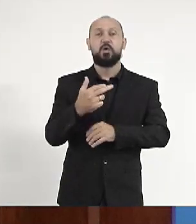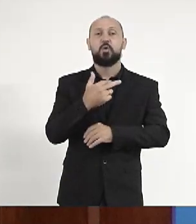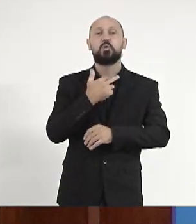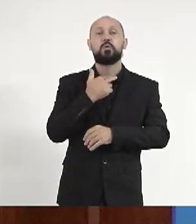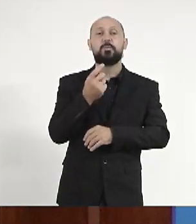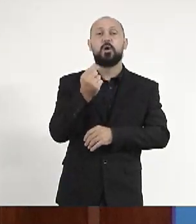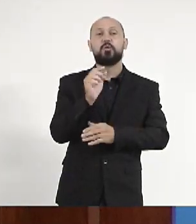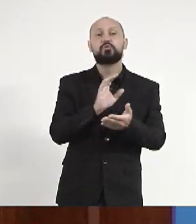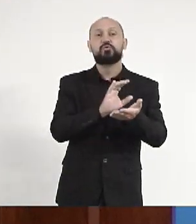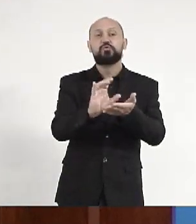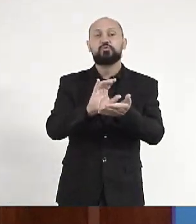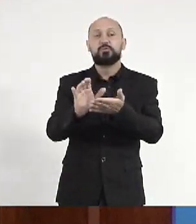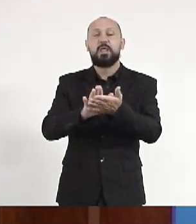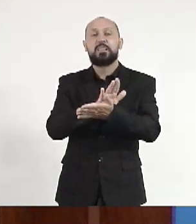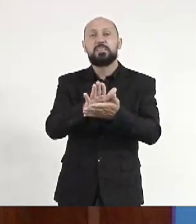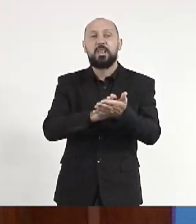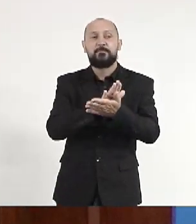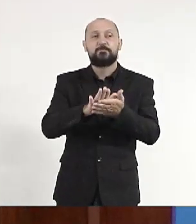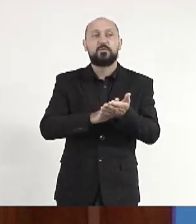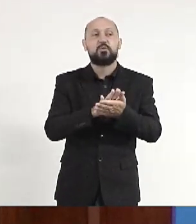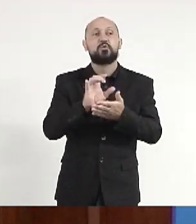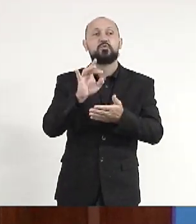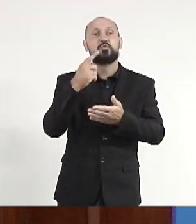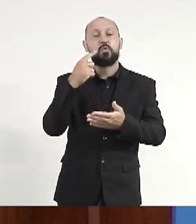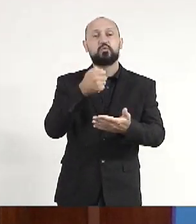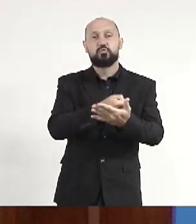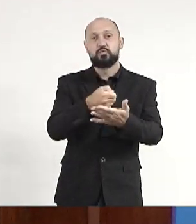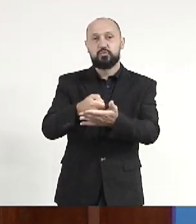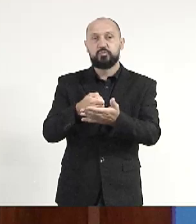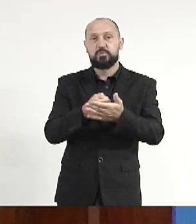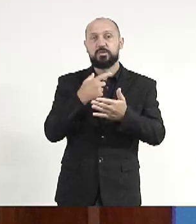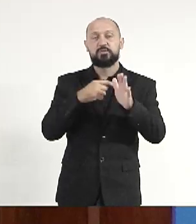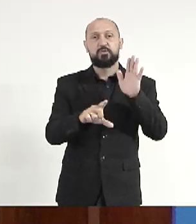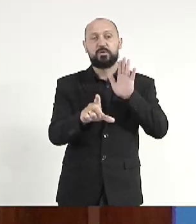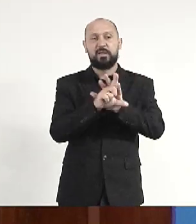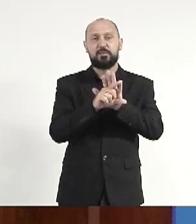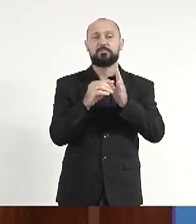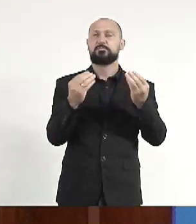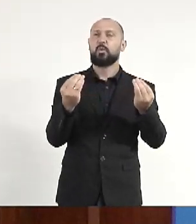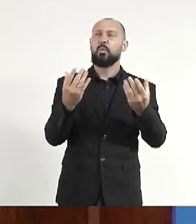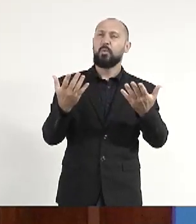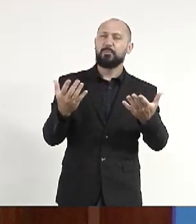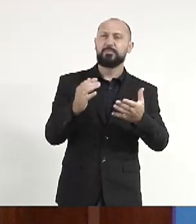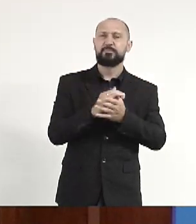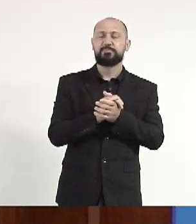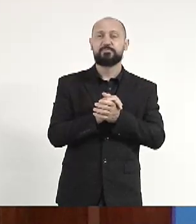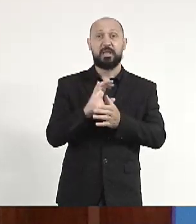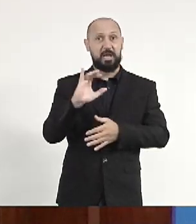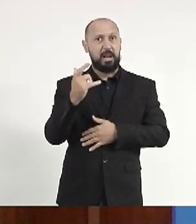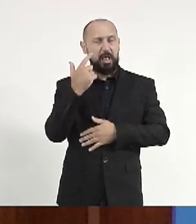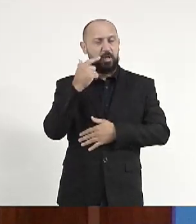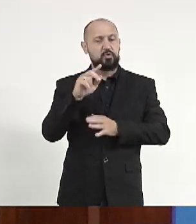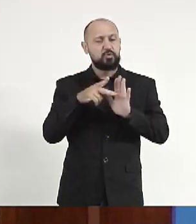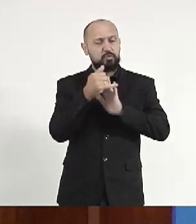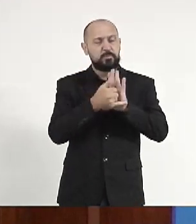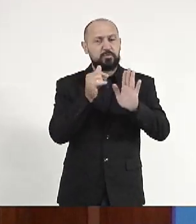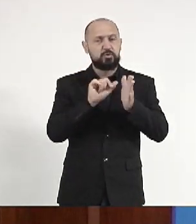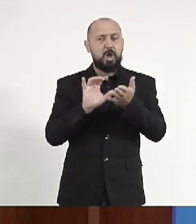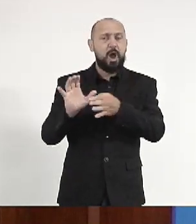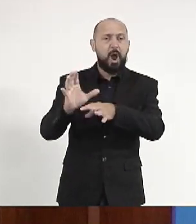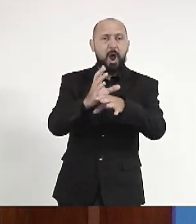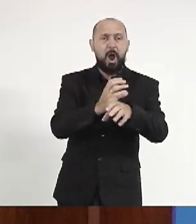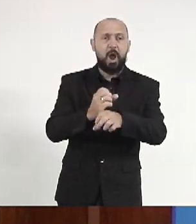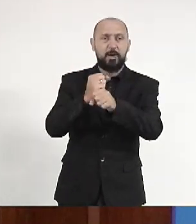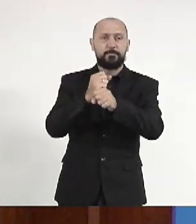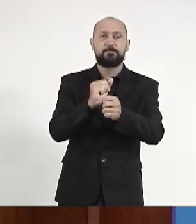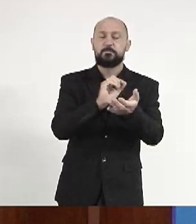pode transferir nada, a não ser as transferências obrigatórias que estão em lei. Então, obviamente, os projetos